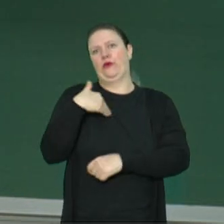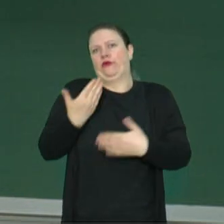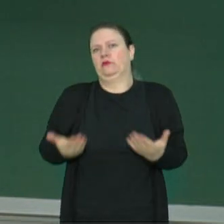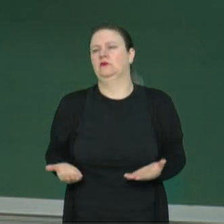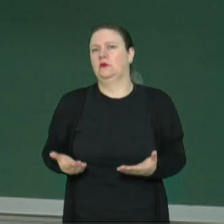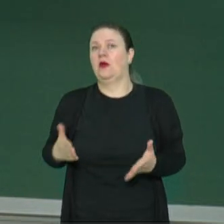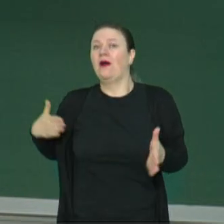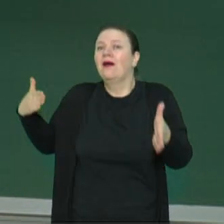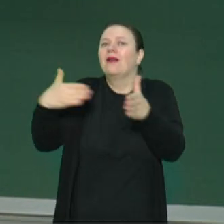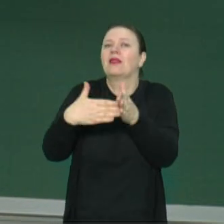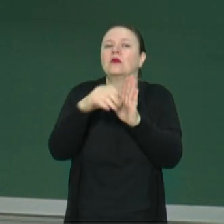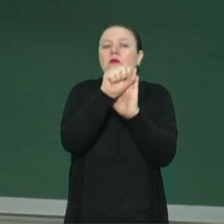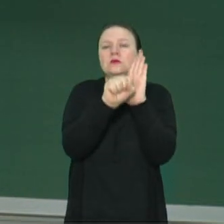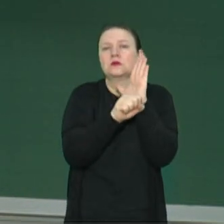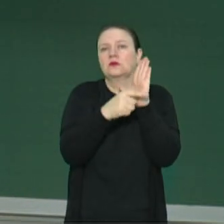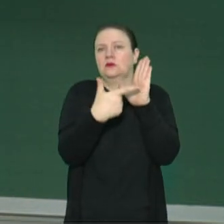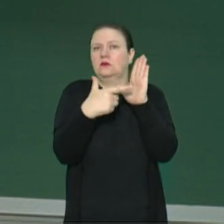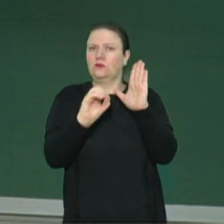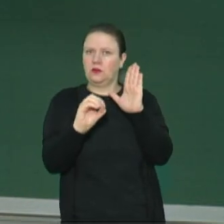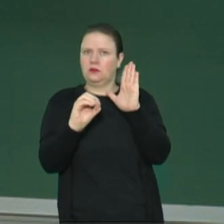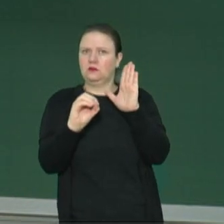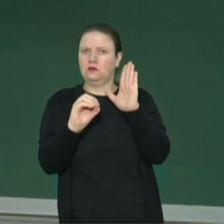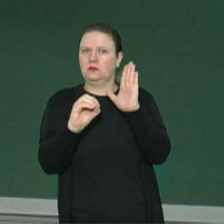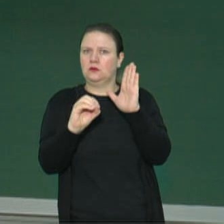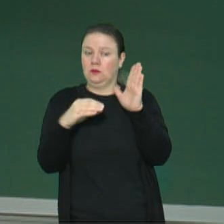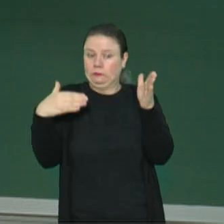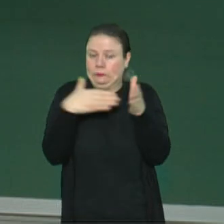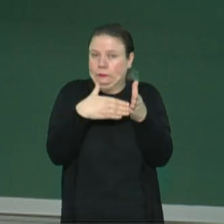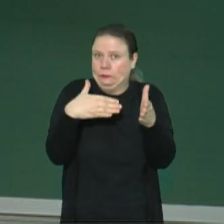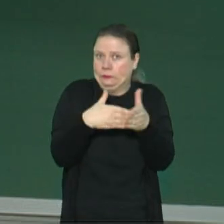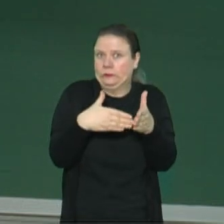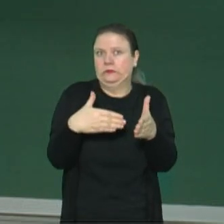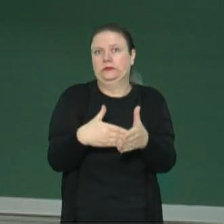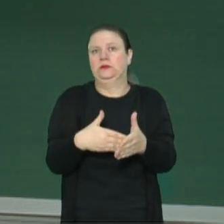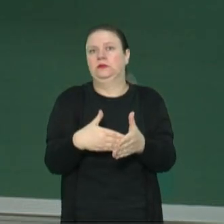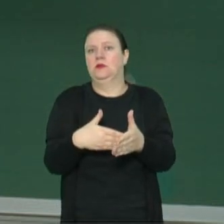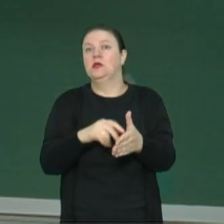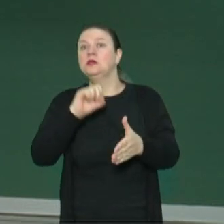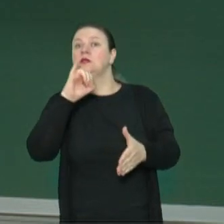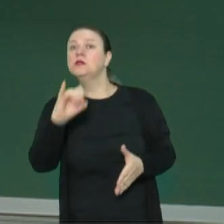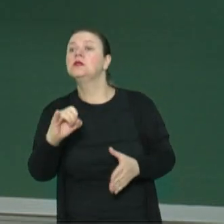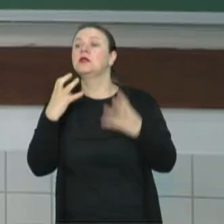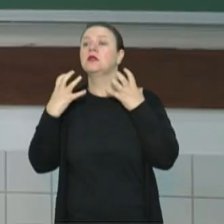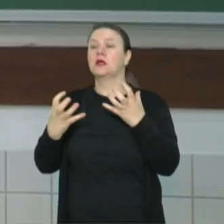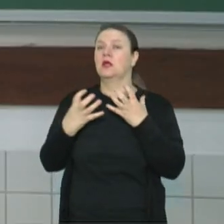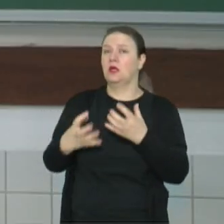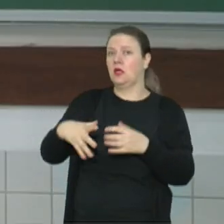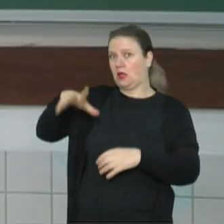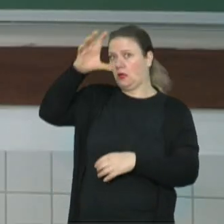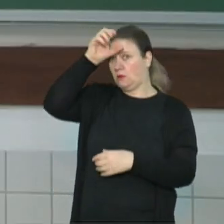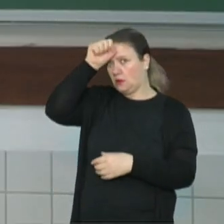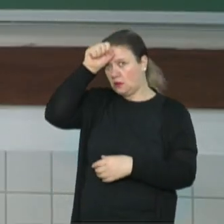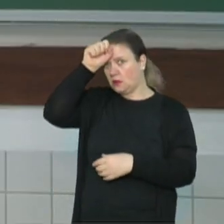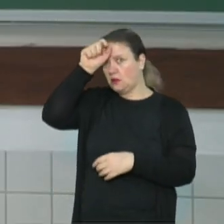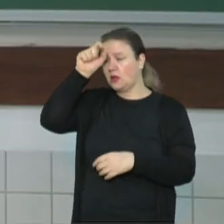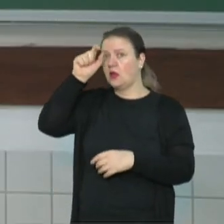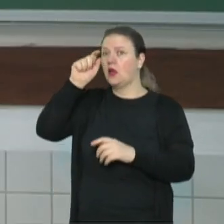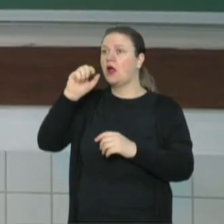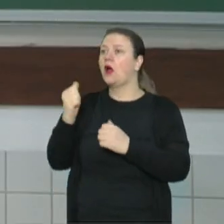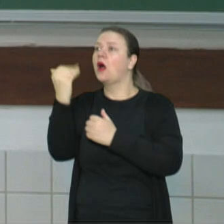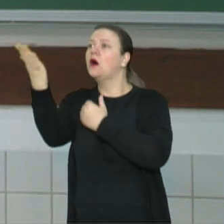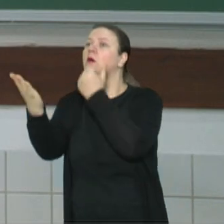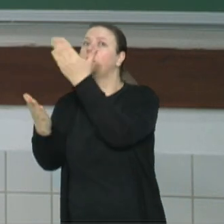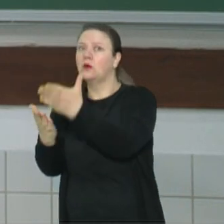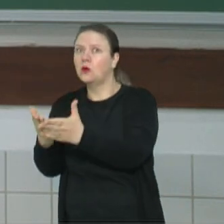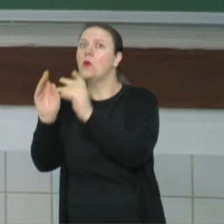arte restrita a público japonês. Né? Se quem ensinasse, quem aprendesse essa técnica fora, que não fosse japonesa, podia ser punido com